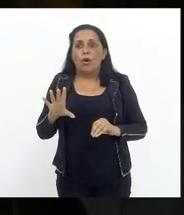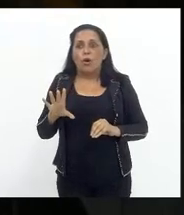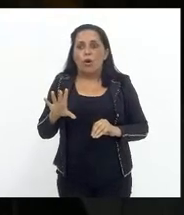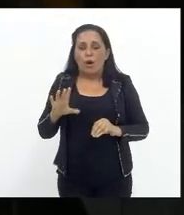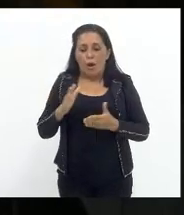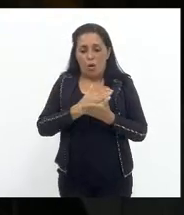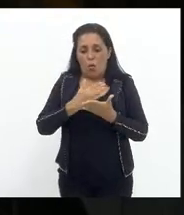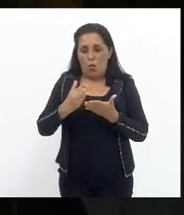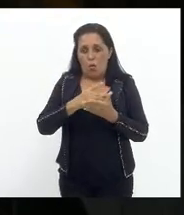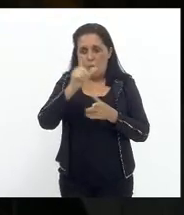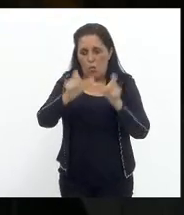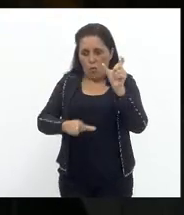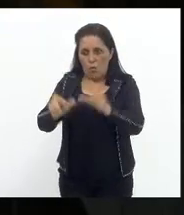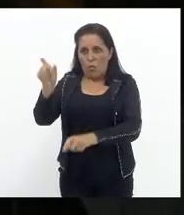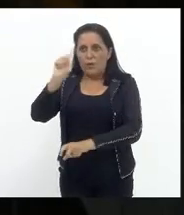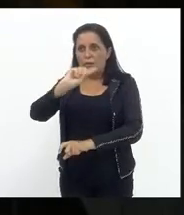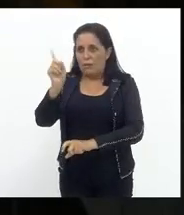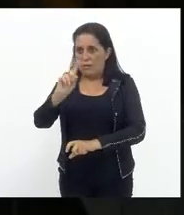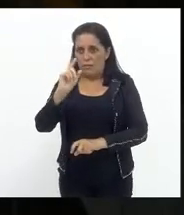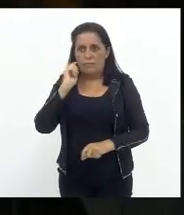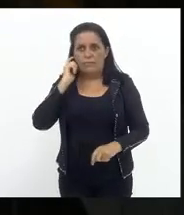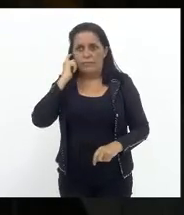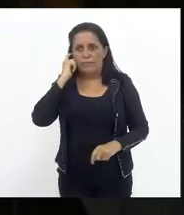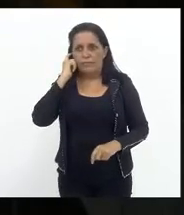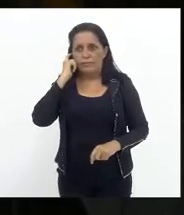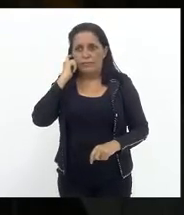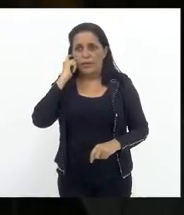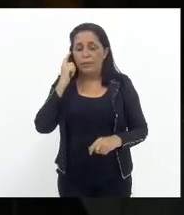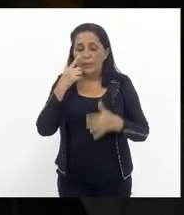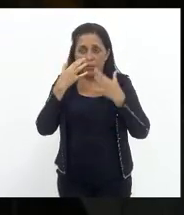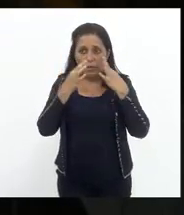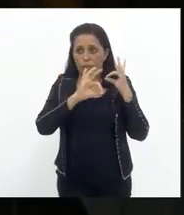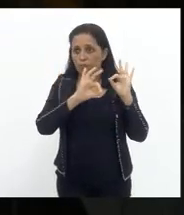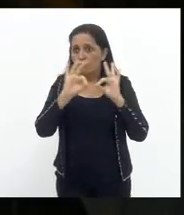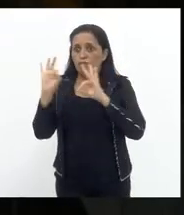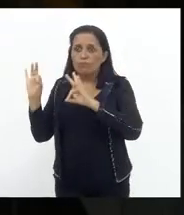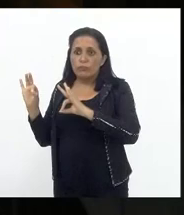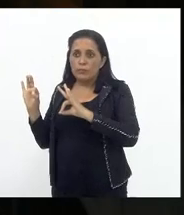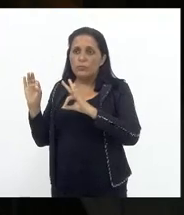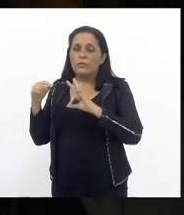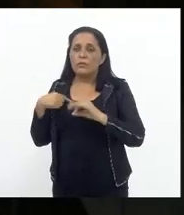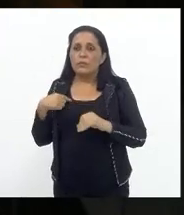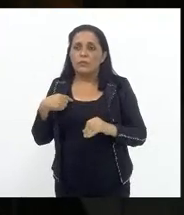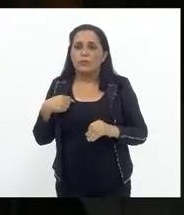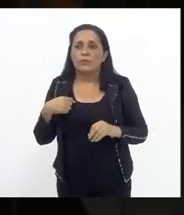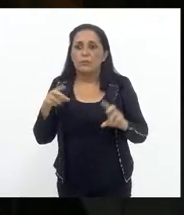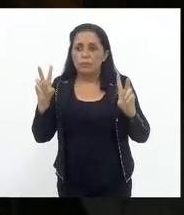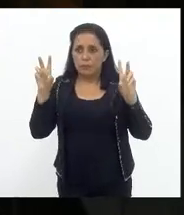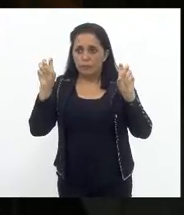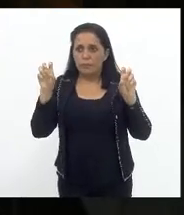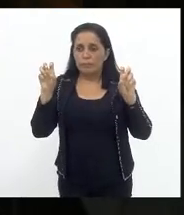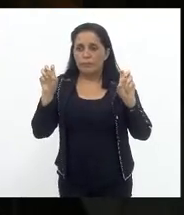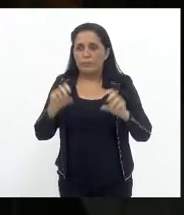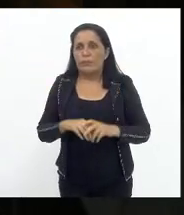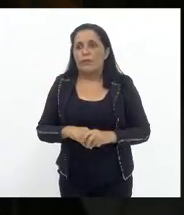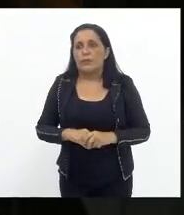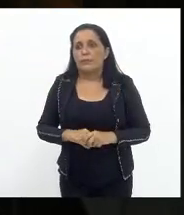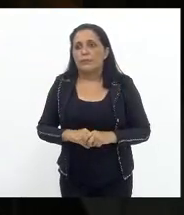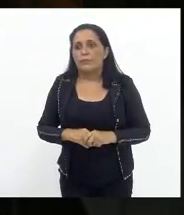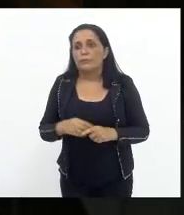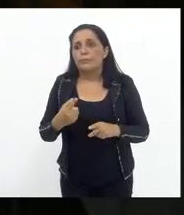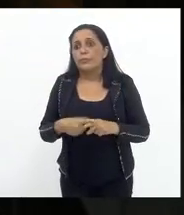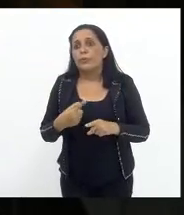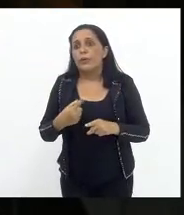para alguns. Então, eu queria chamar a atenção sobre esse tema,